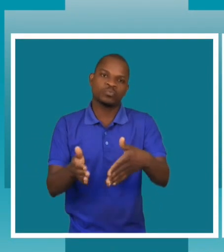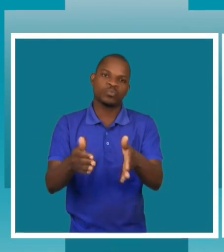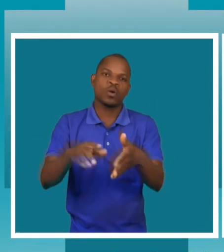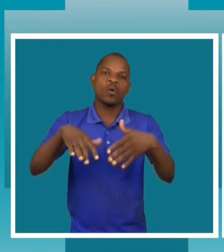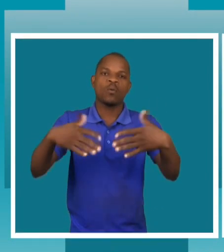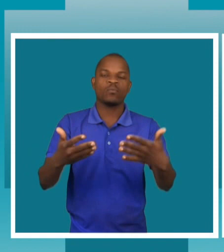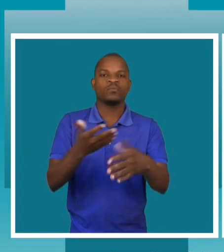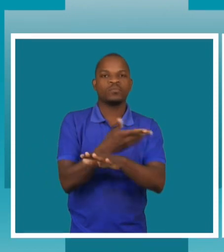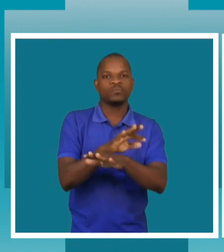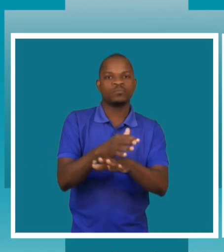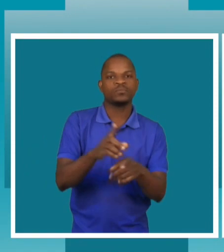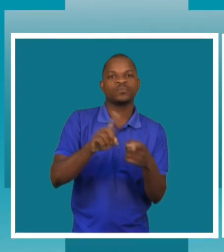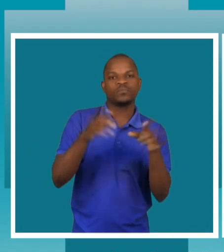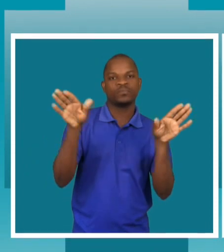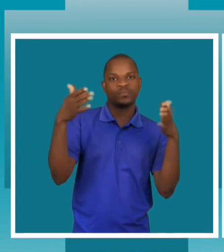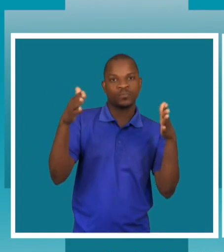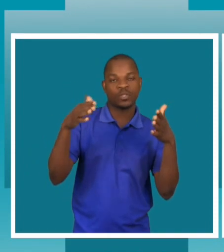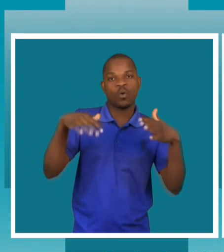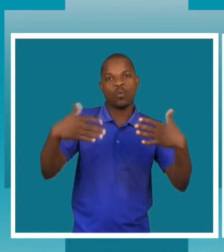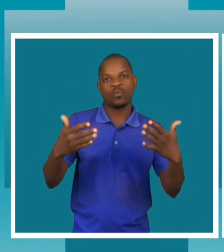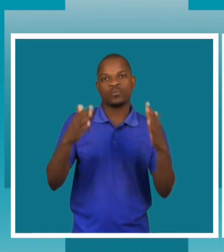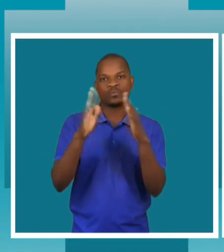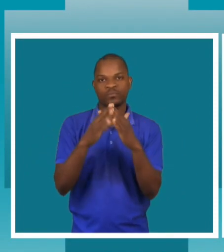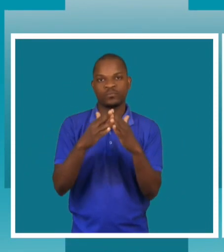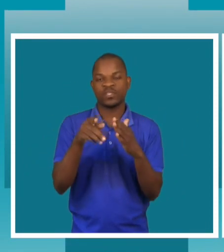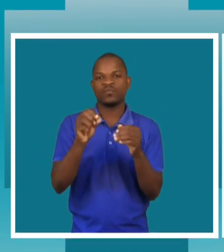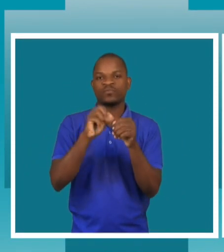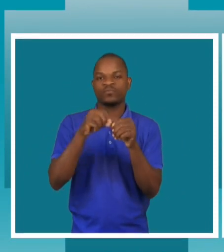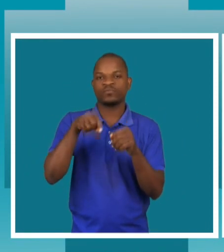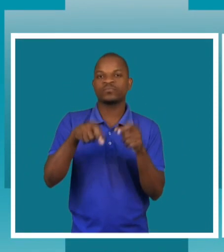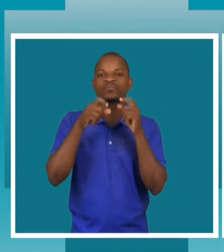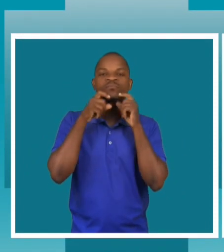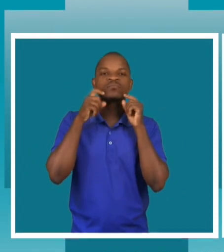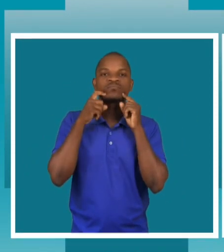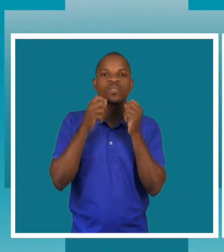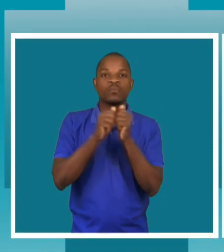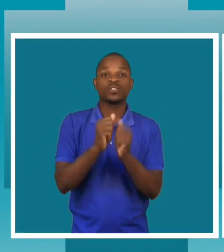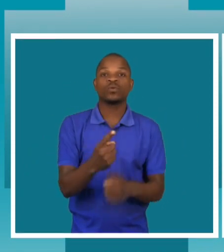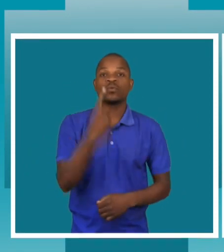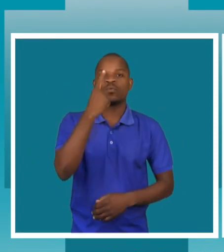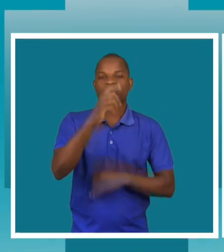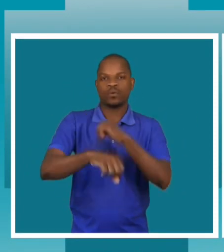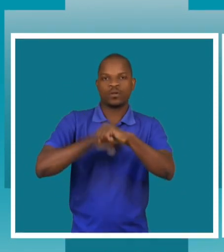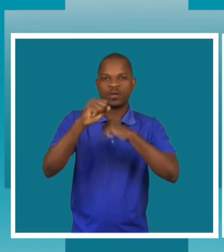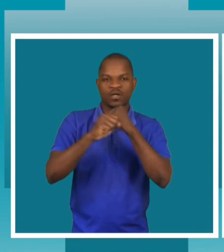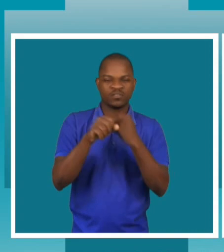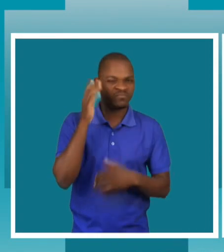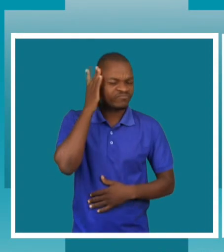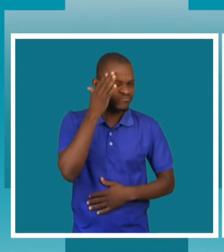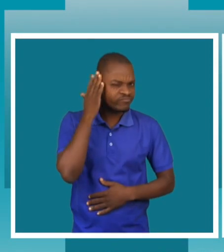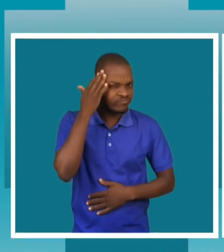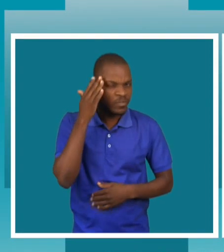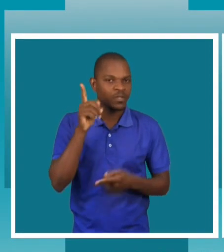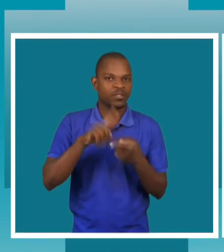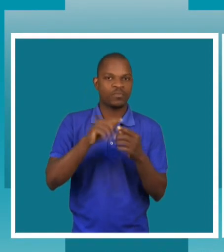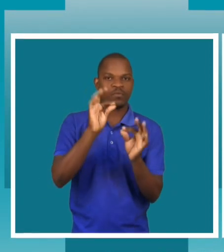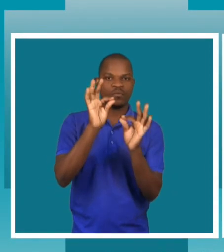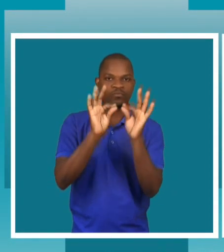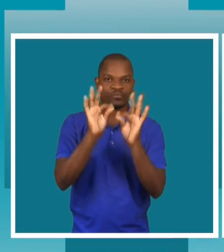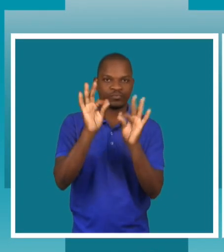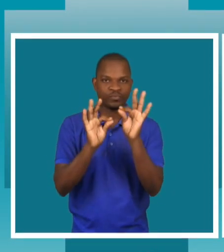mares, empresas e casas. A máquina foi feita em Moçambique. Foi preciso um ano para sua idealização e